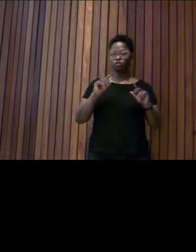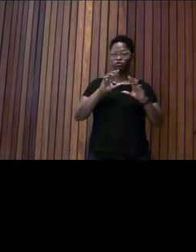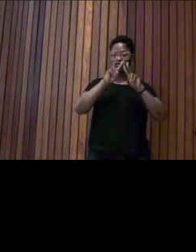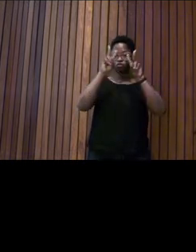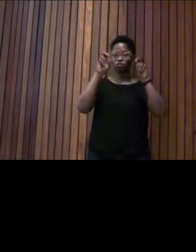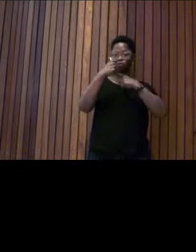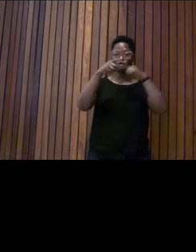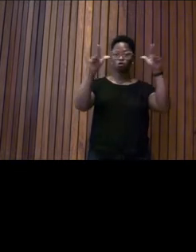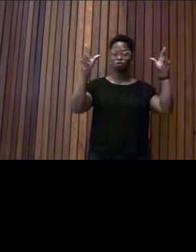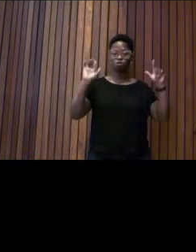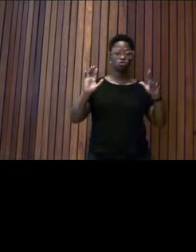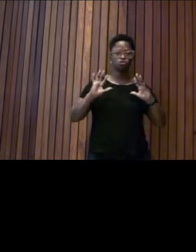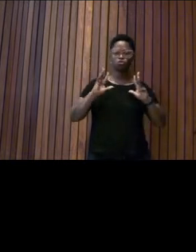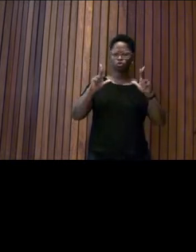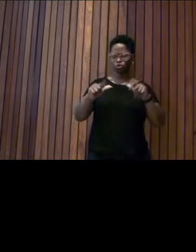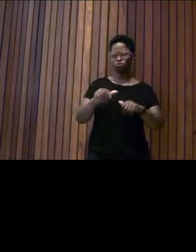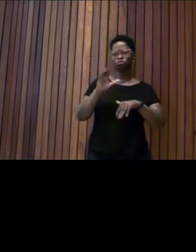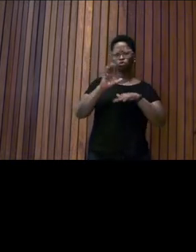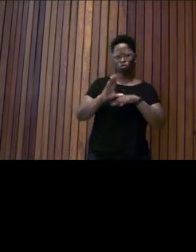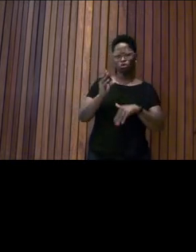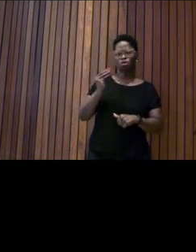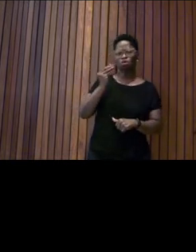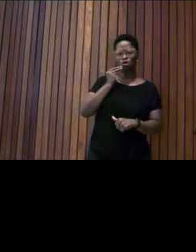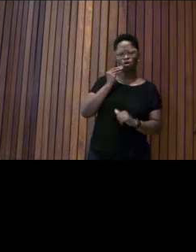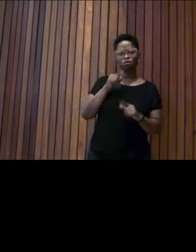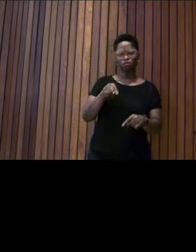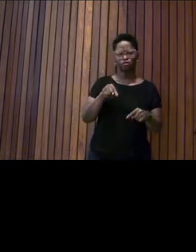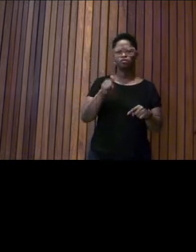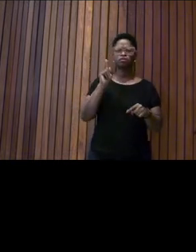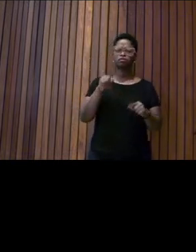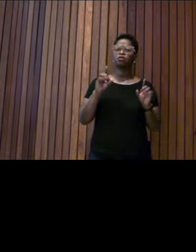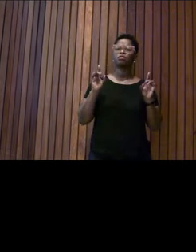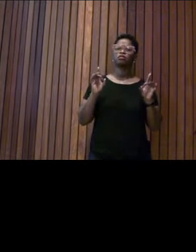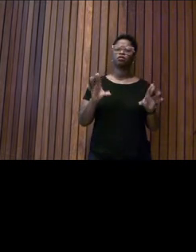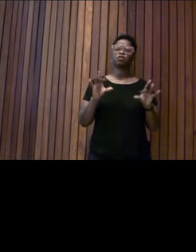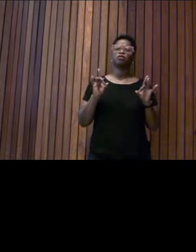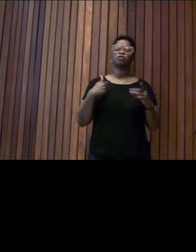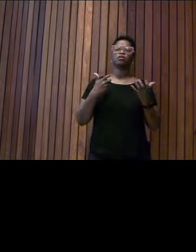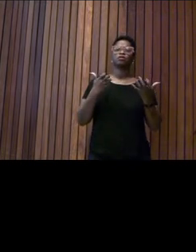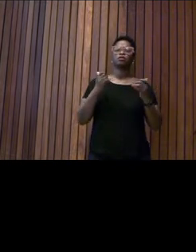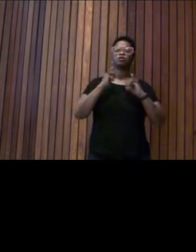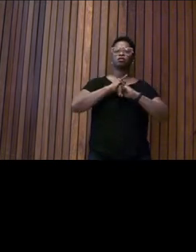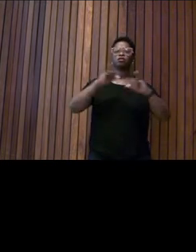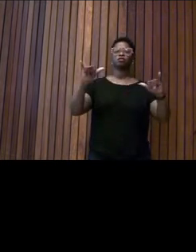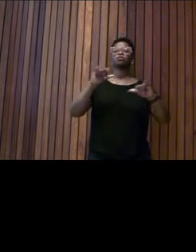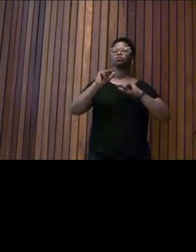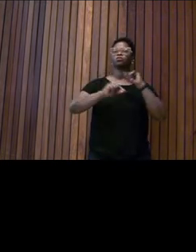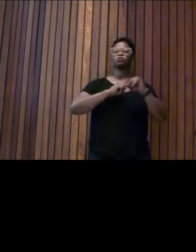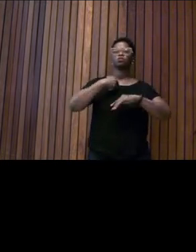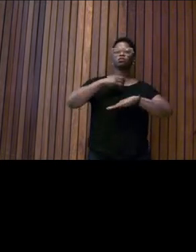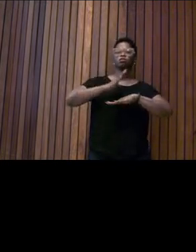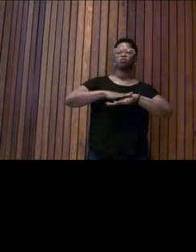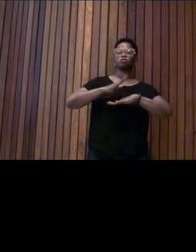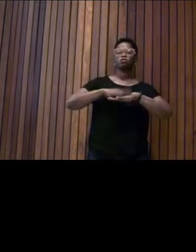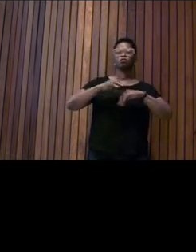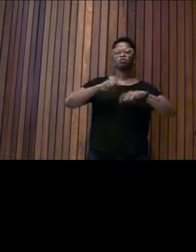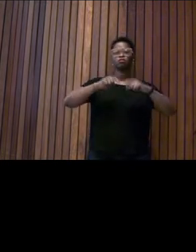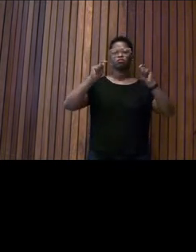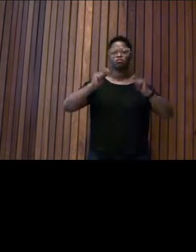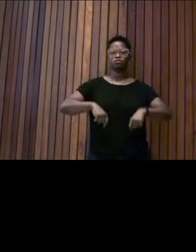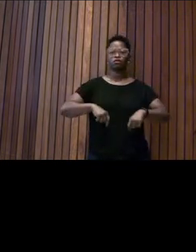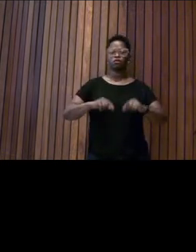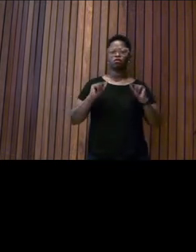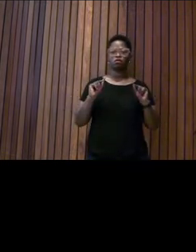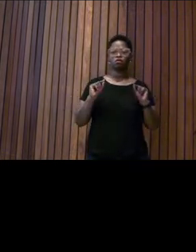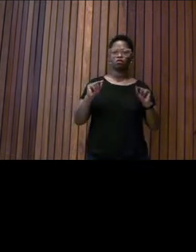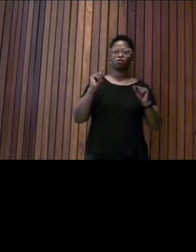aos outros. Né? Todo curso, obviamente, tem elementos únicos, mas esse tem um elemento muito especial e único que eu queria destacar, que foi, né, a capacidade, eu acho, que